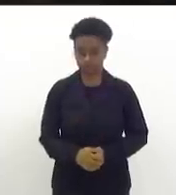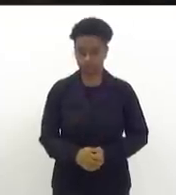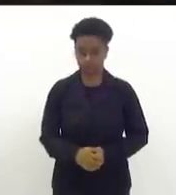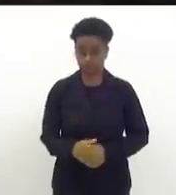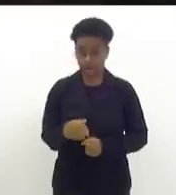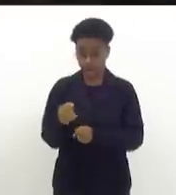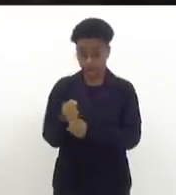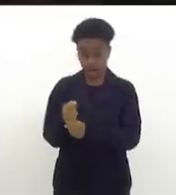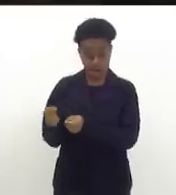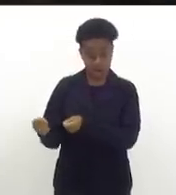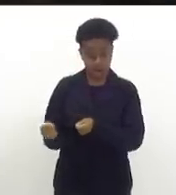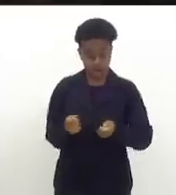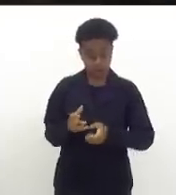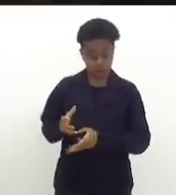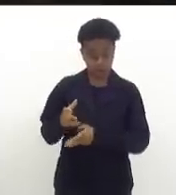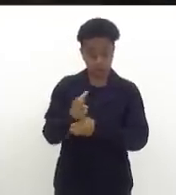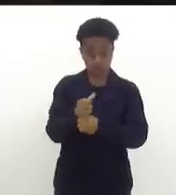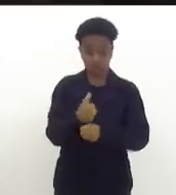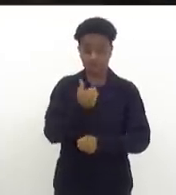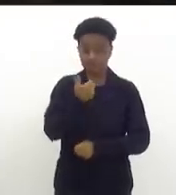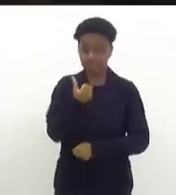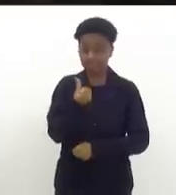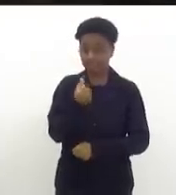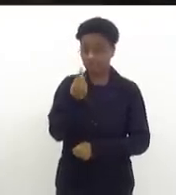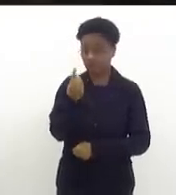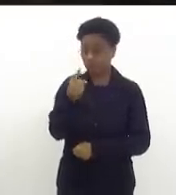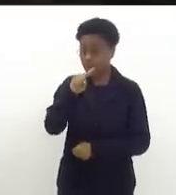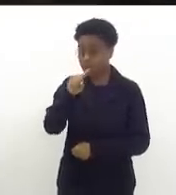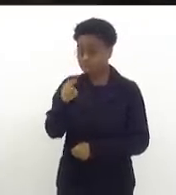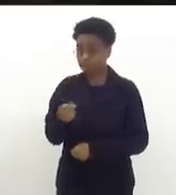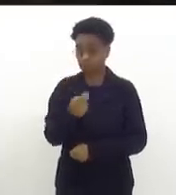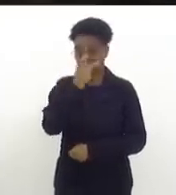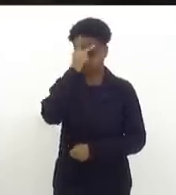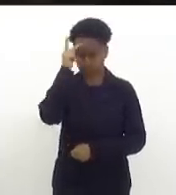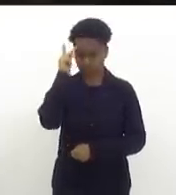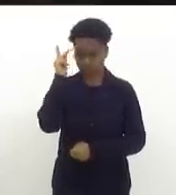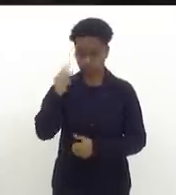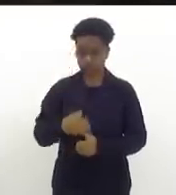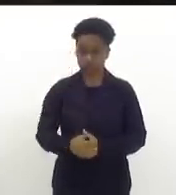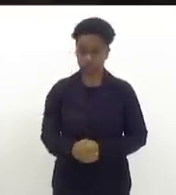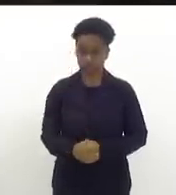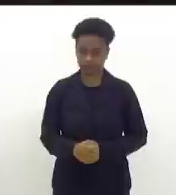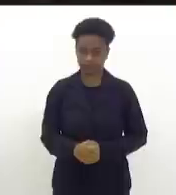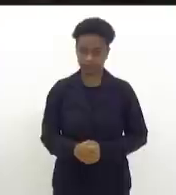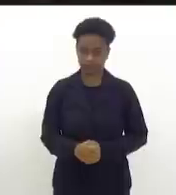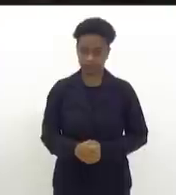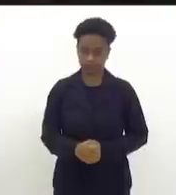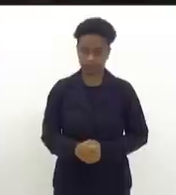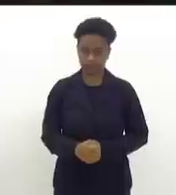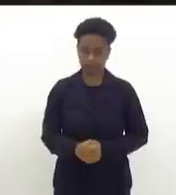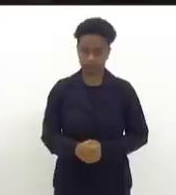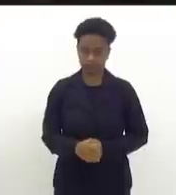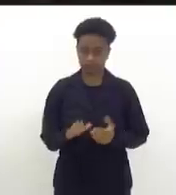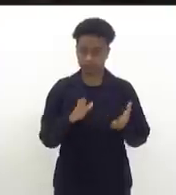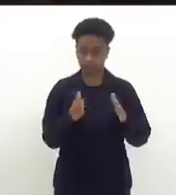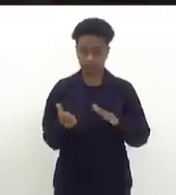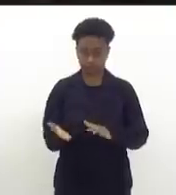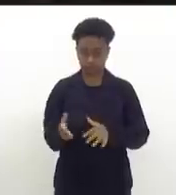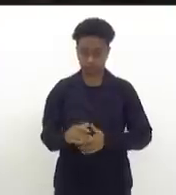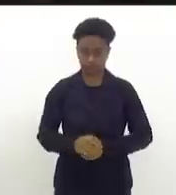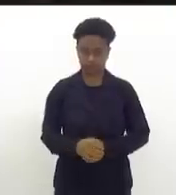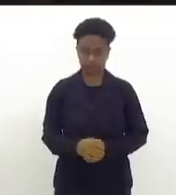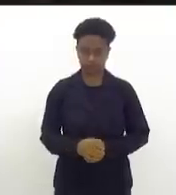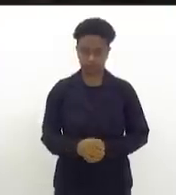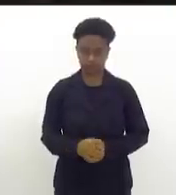ano são 161 mil pessoas que perdem a vida